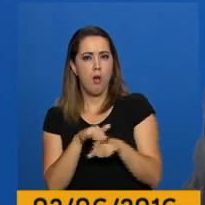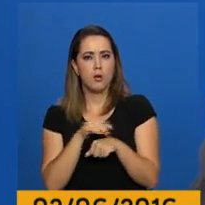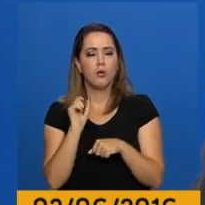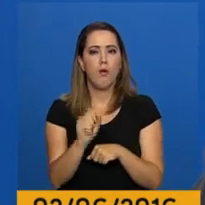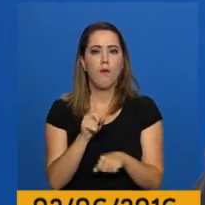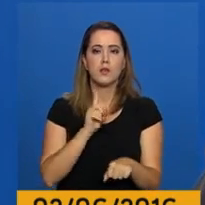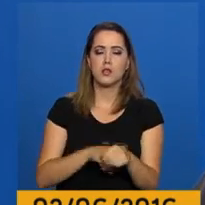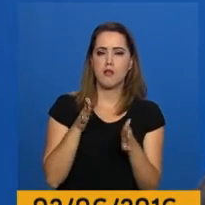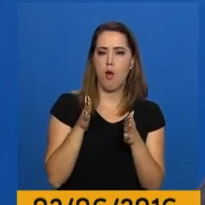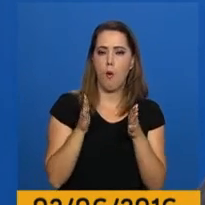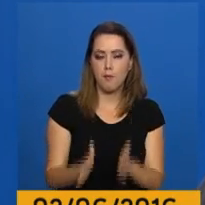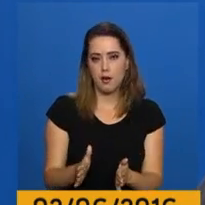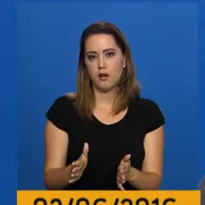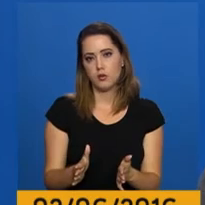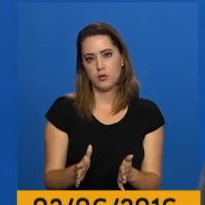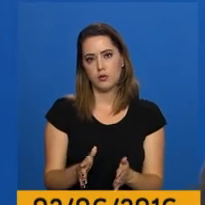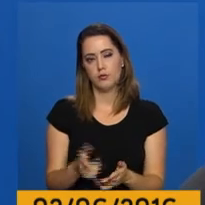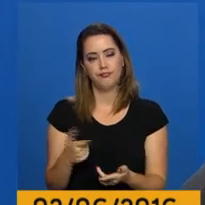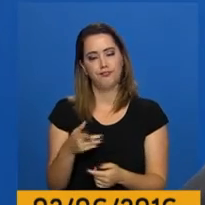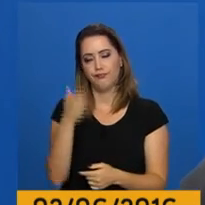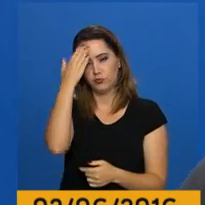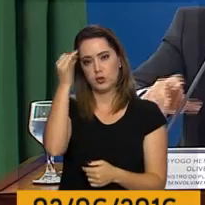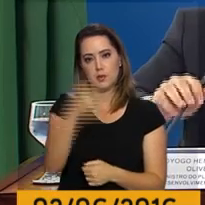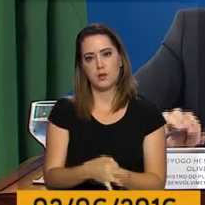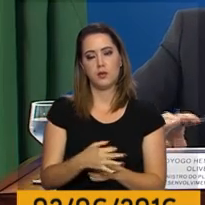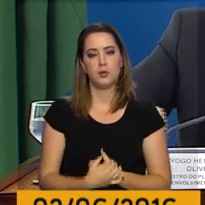tempo, ainda não há uma decisão a respeito. Felipe.